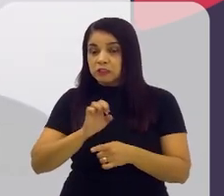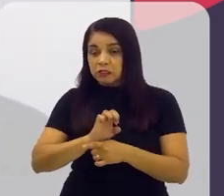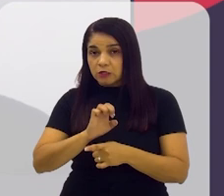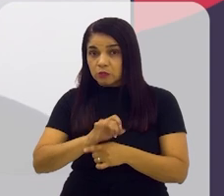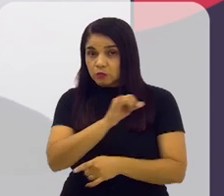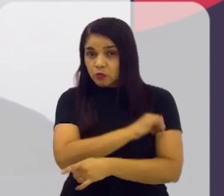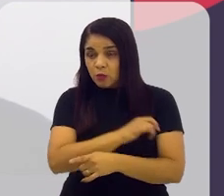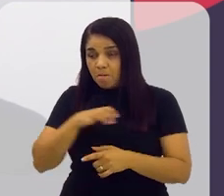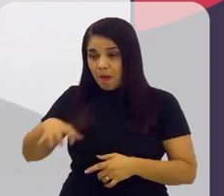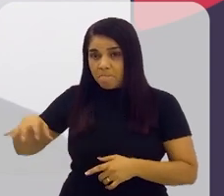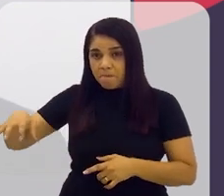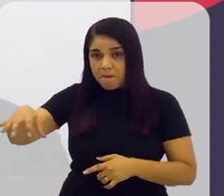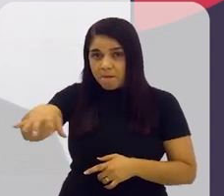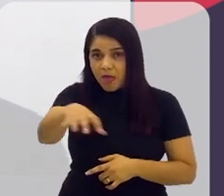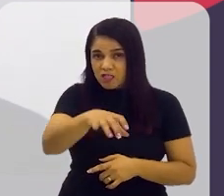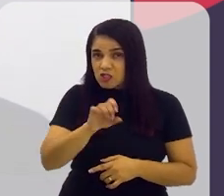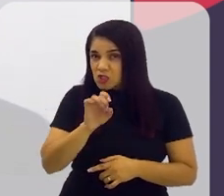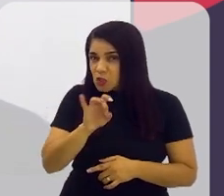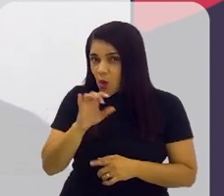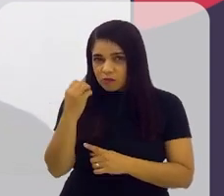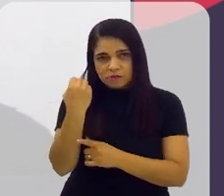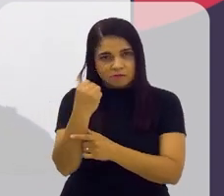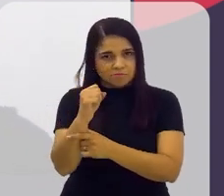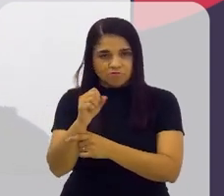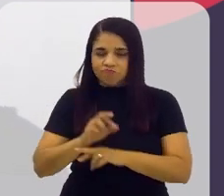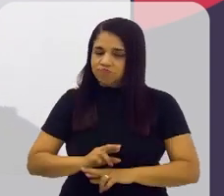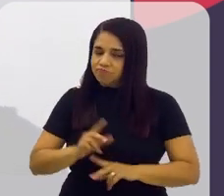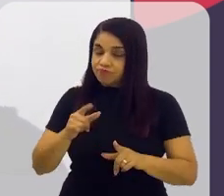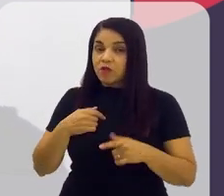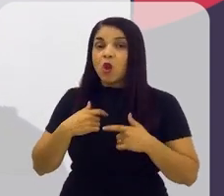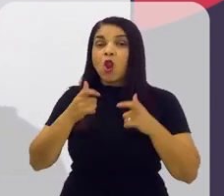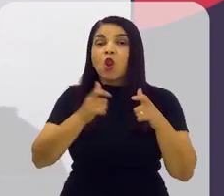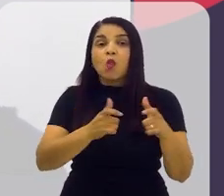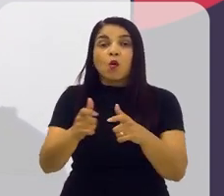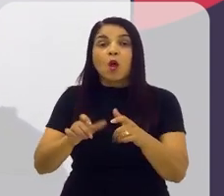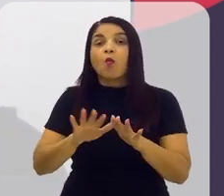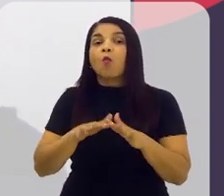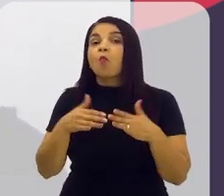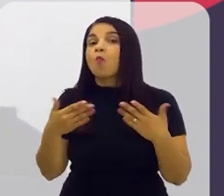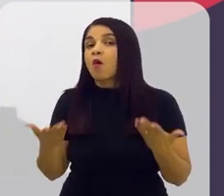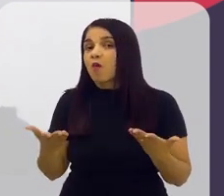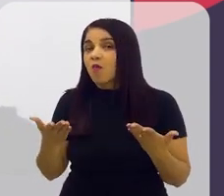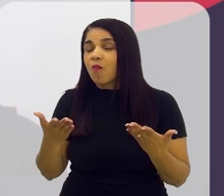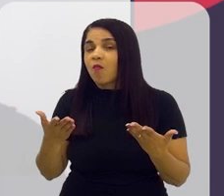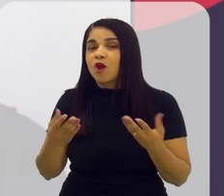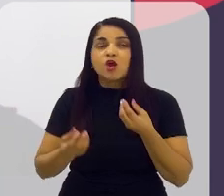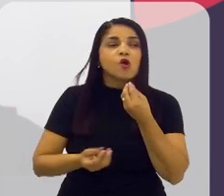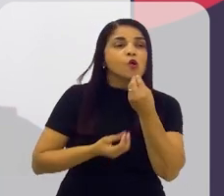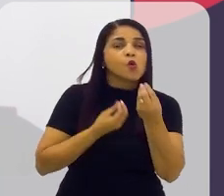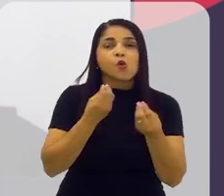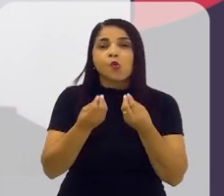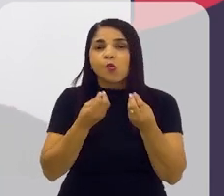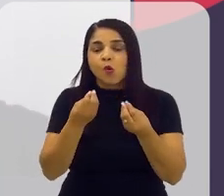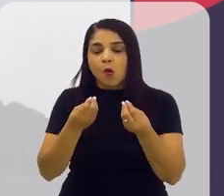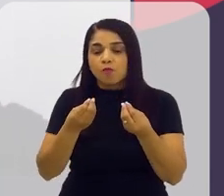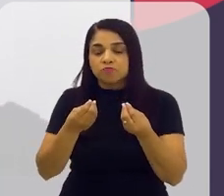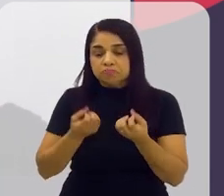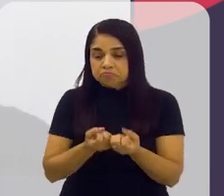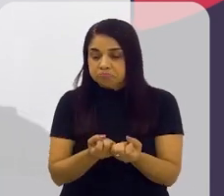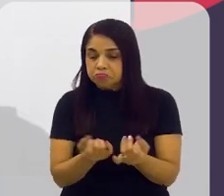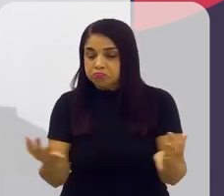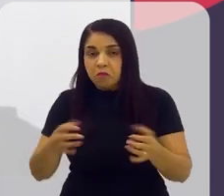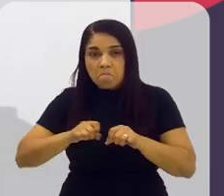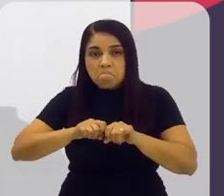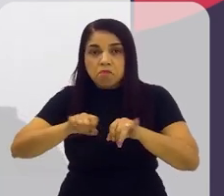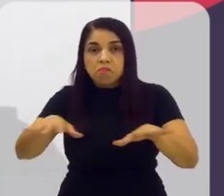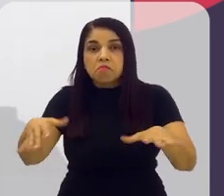do Rio, né? Ela não está só em Saquarema. Queria que você falasse que locais são esses e provavelmente como ela veio